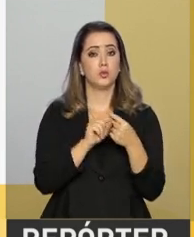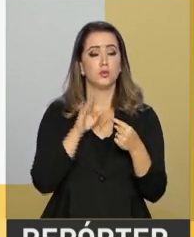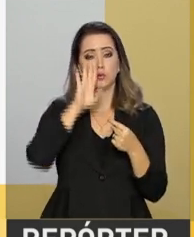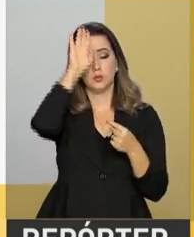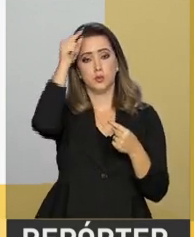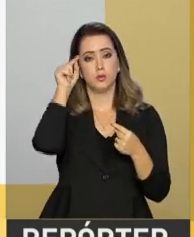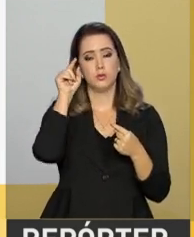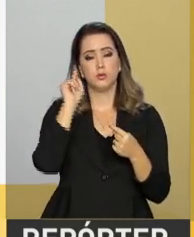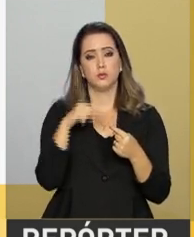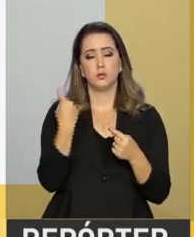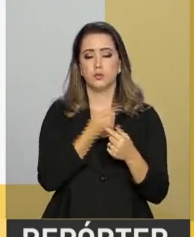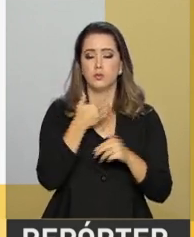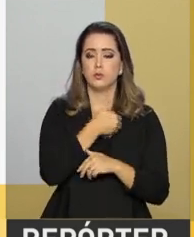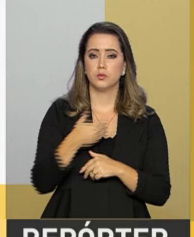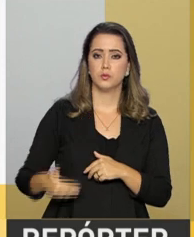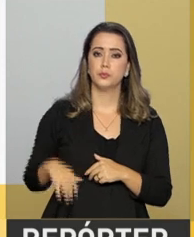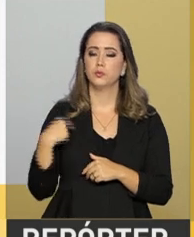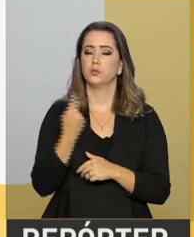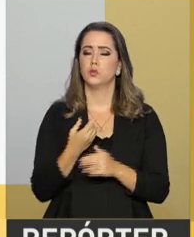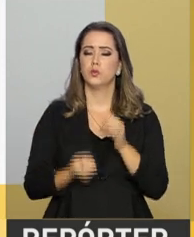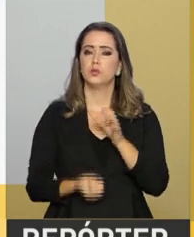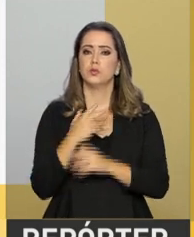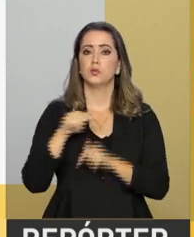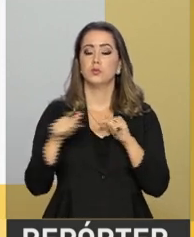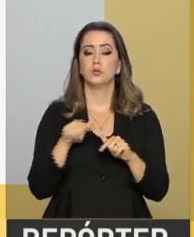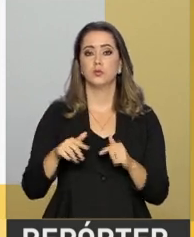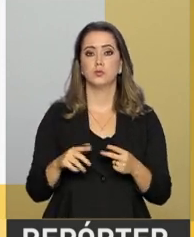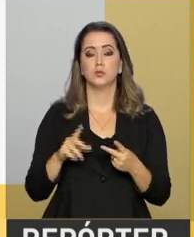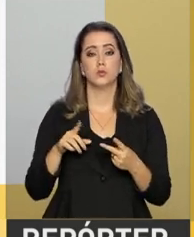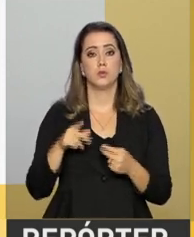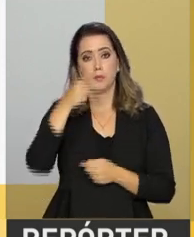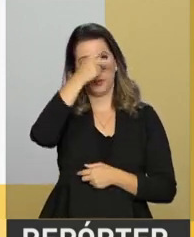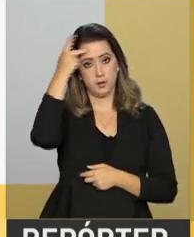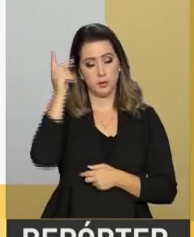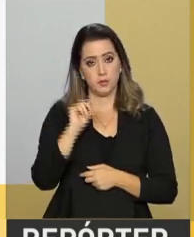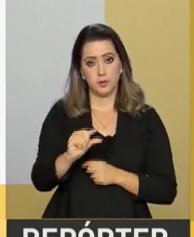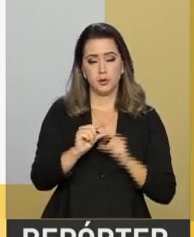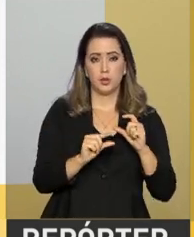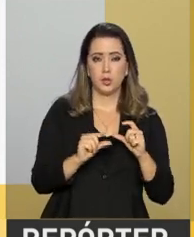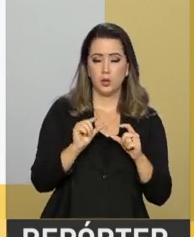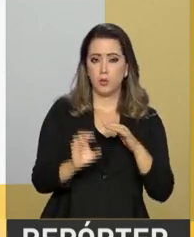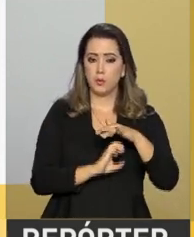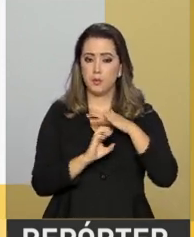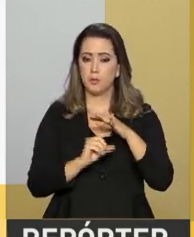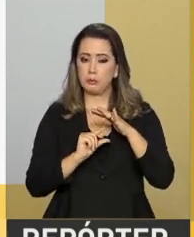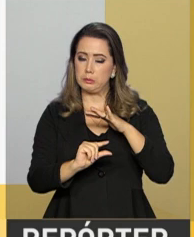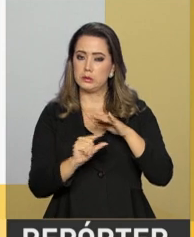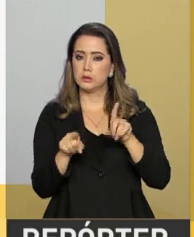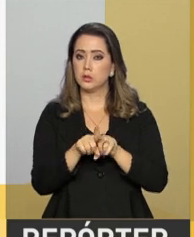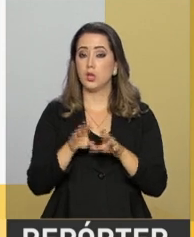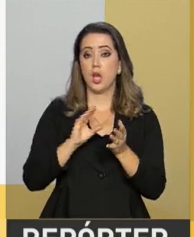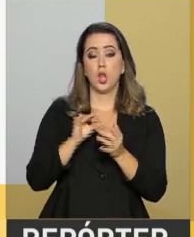prioridade do nosso governo a geração de empregos para quem tem um pequeno negócio anunciei um volume de